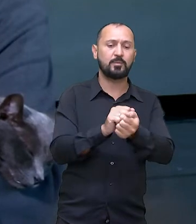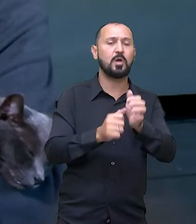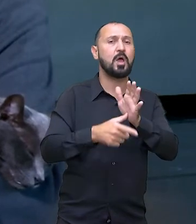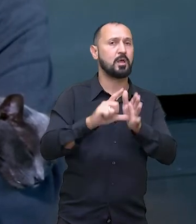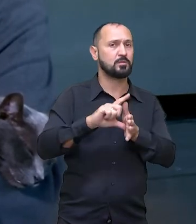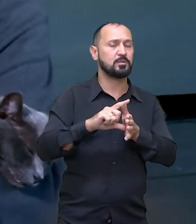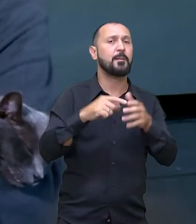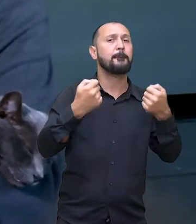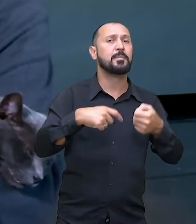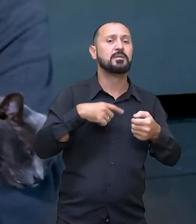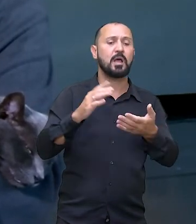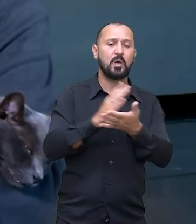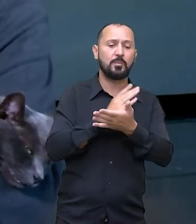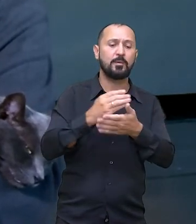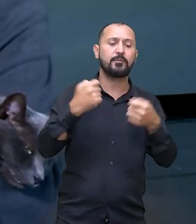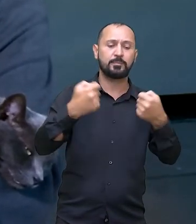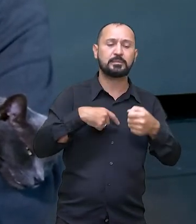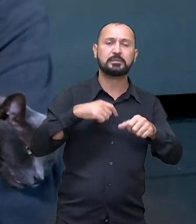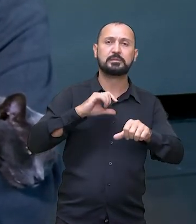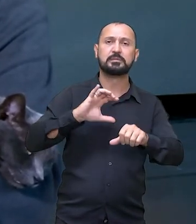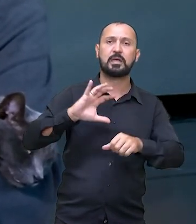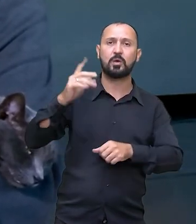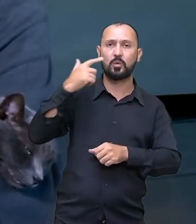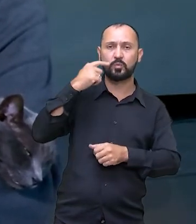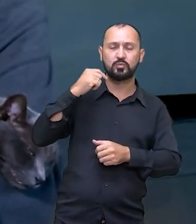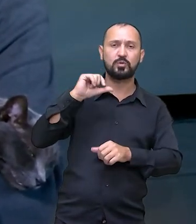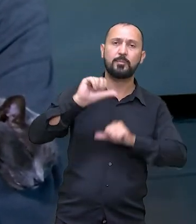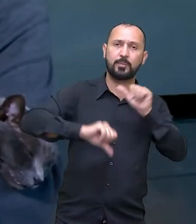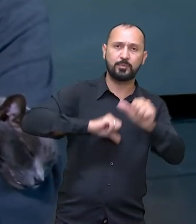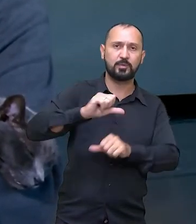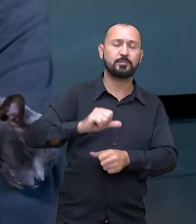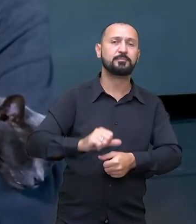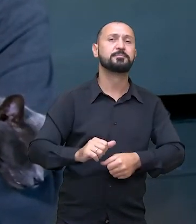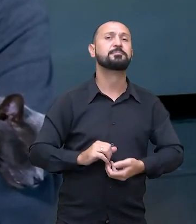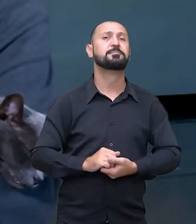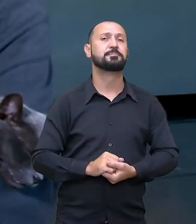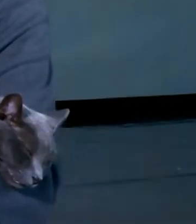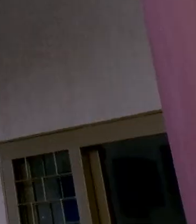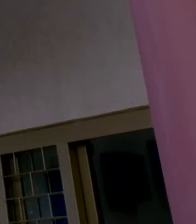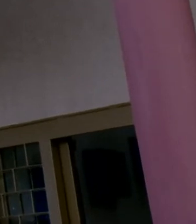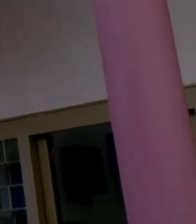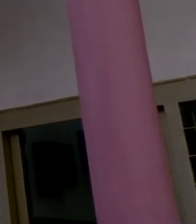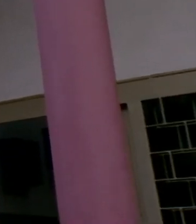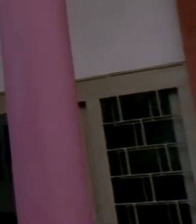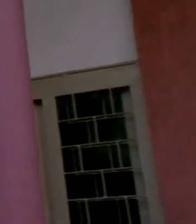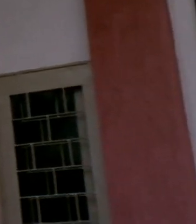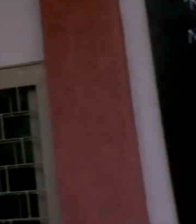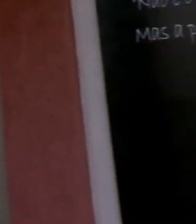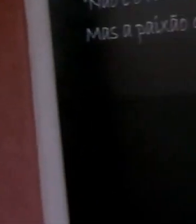estar antes de qualquer outra coisa, que alguma coisa vai ter que acontecer aí para mudar tudo isso.